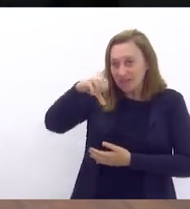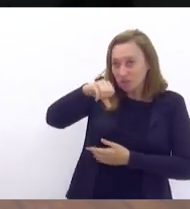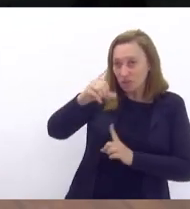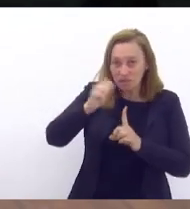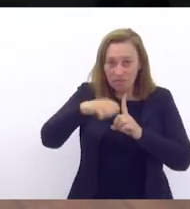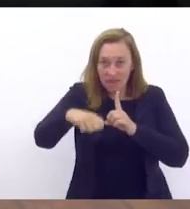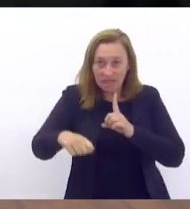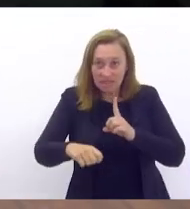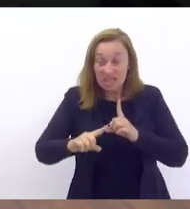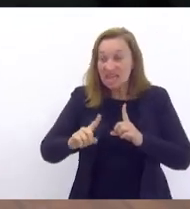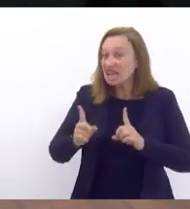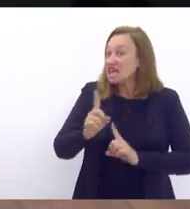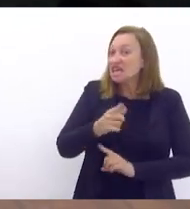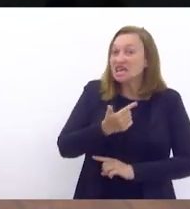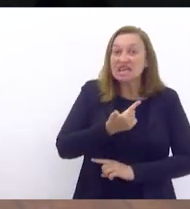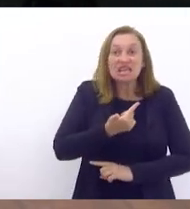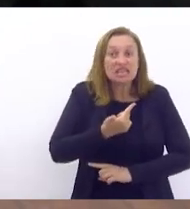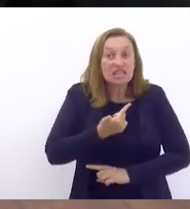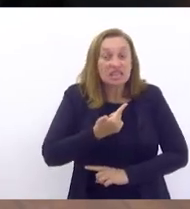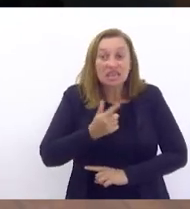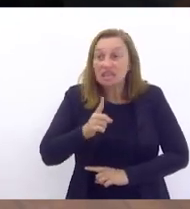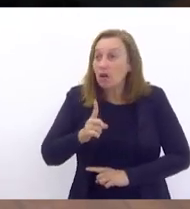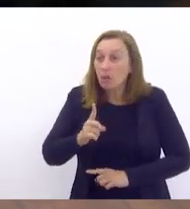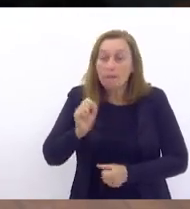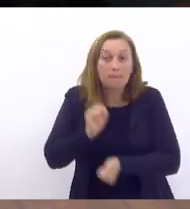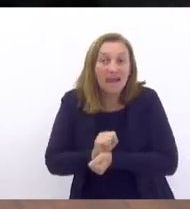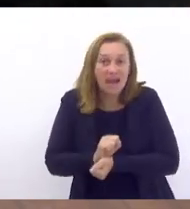9 meses e não irá parar.